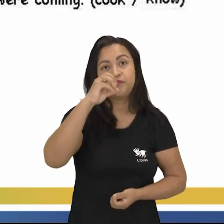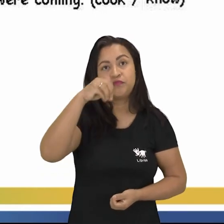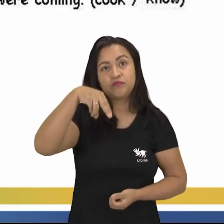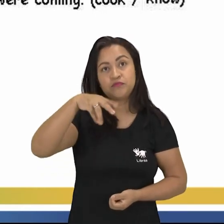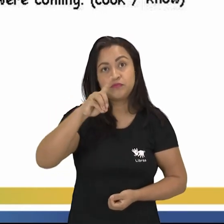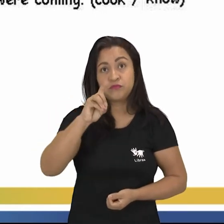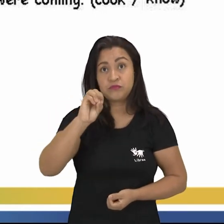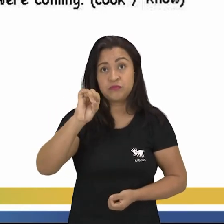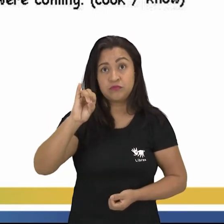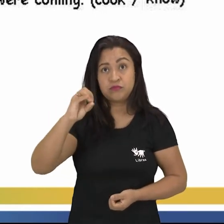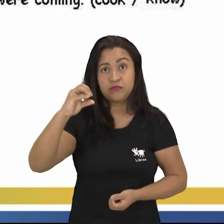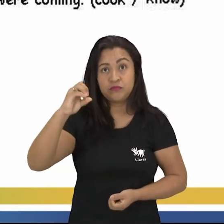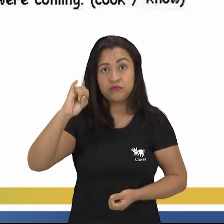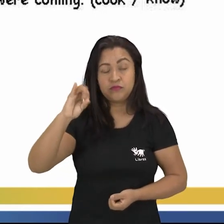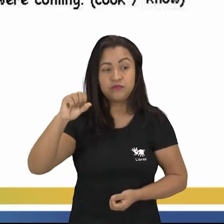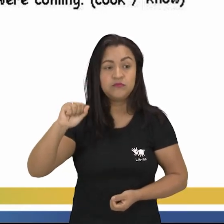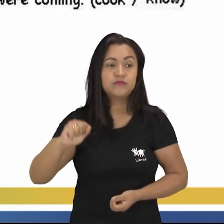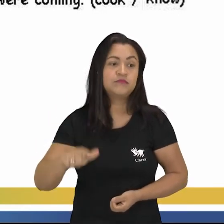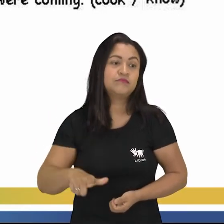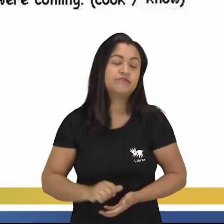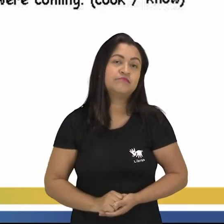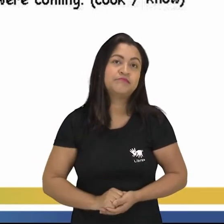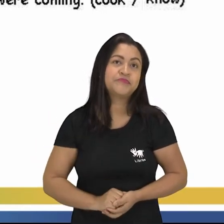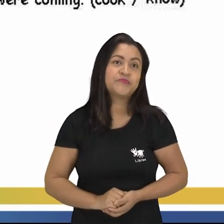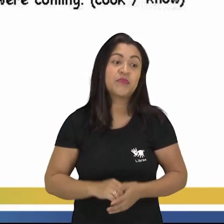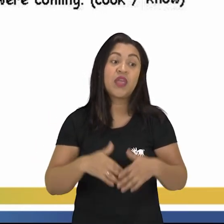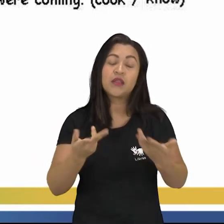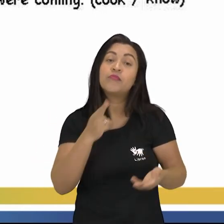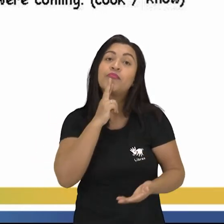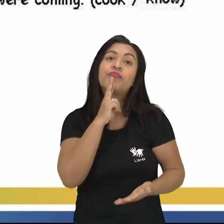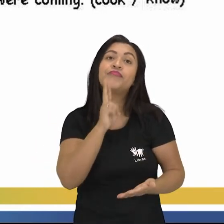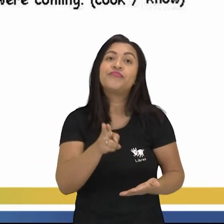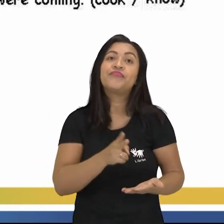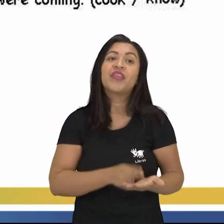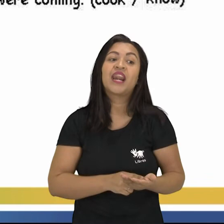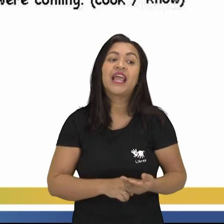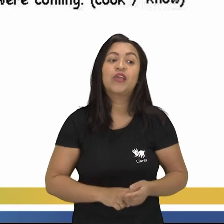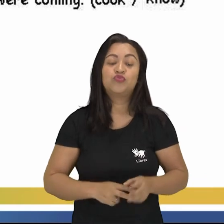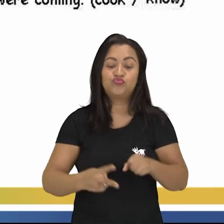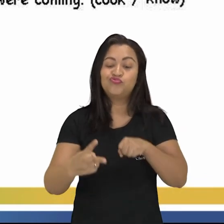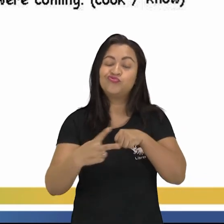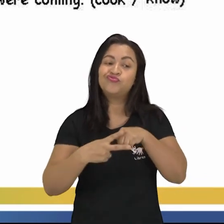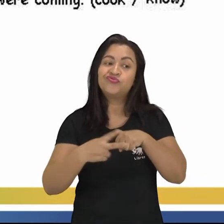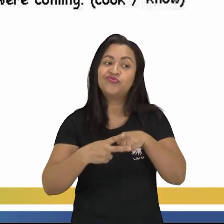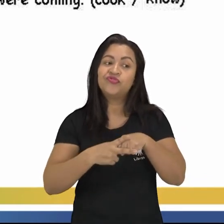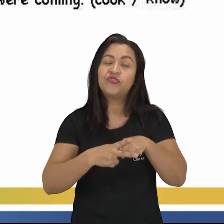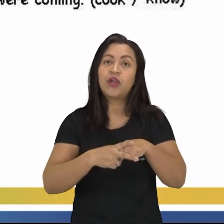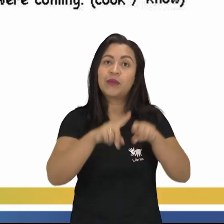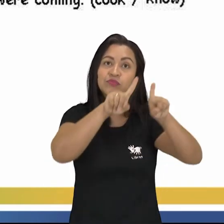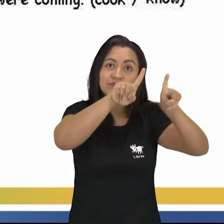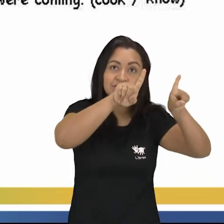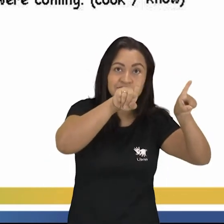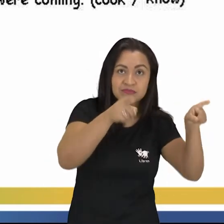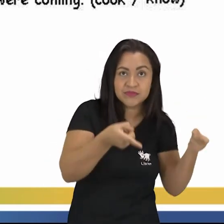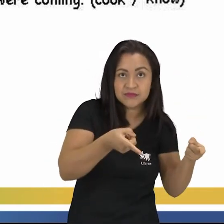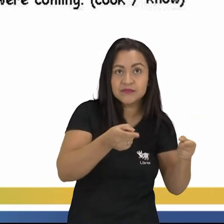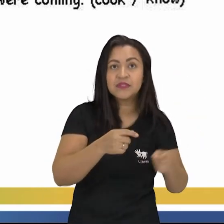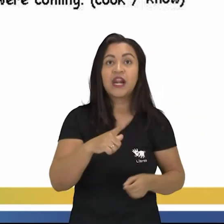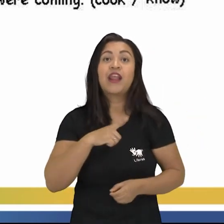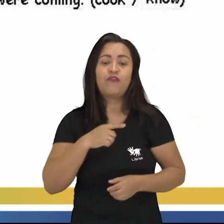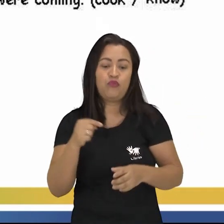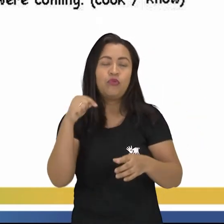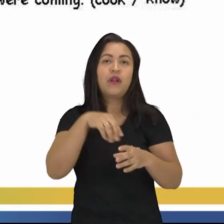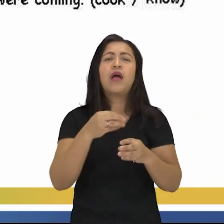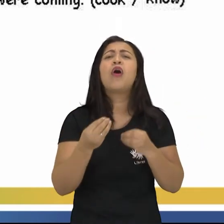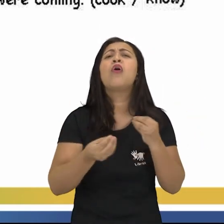past perfect de terceira condição. E o meu resultado, aquele segundo verbo no parêntese, eu vou colocar no would have